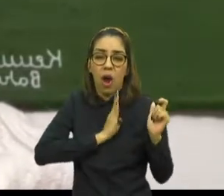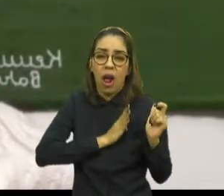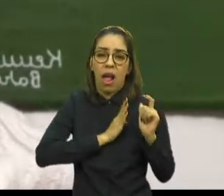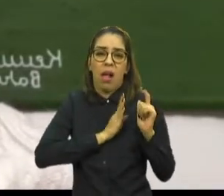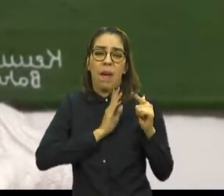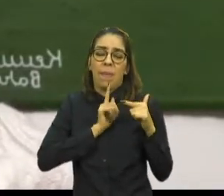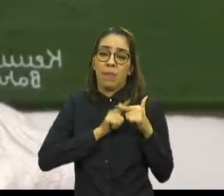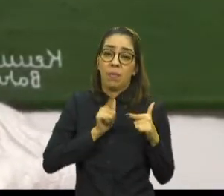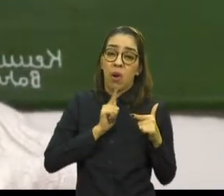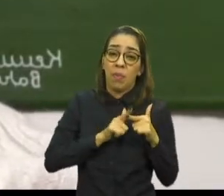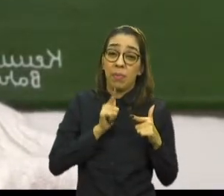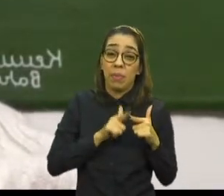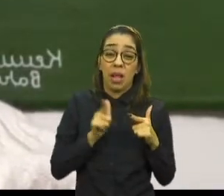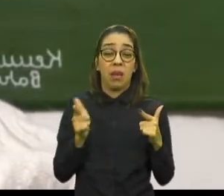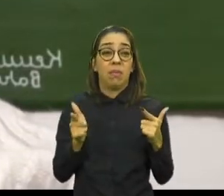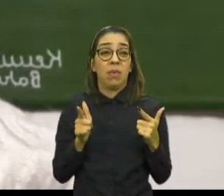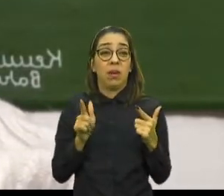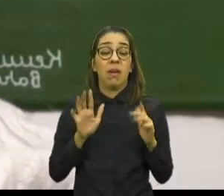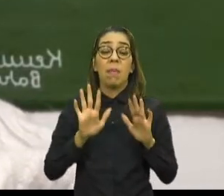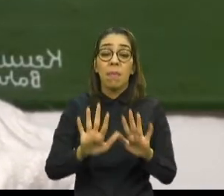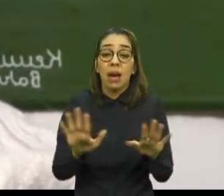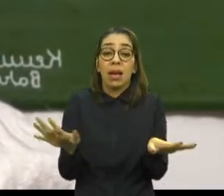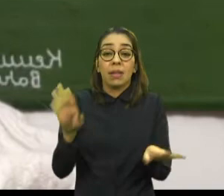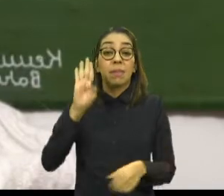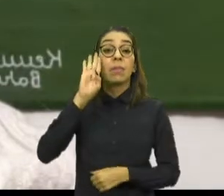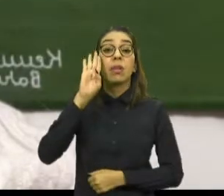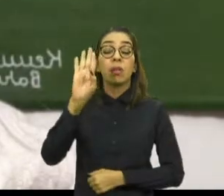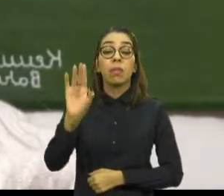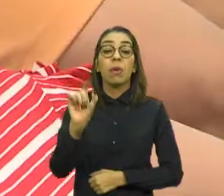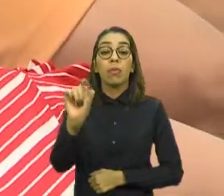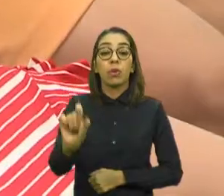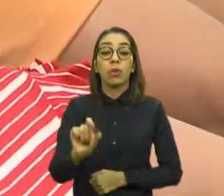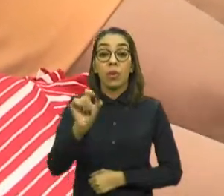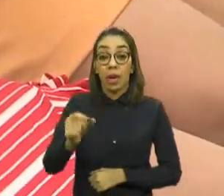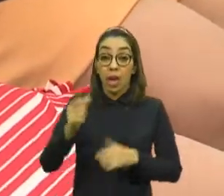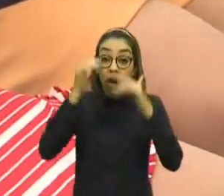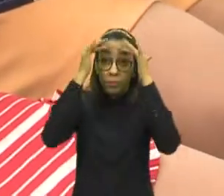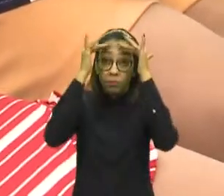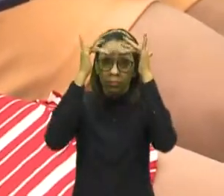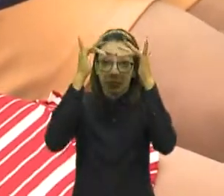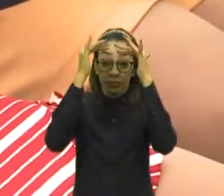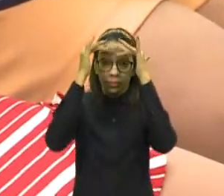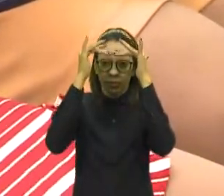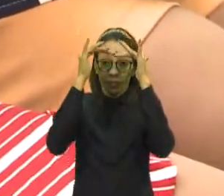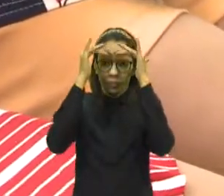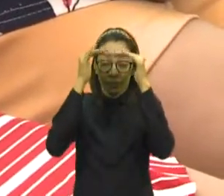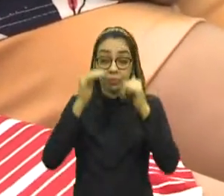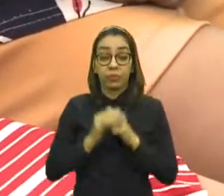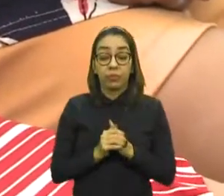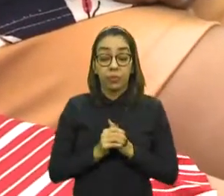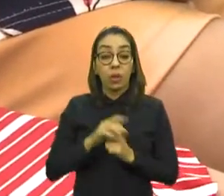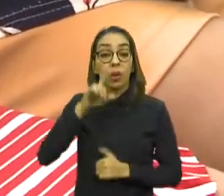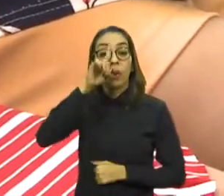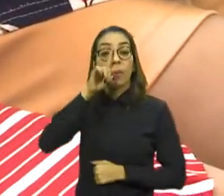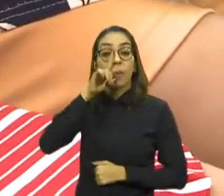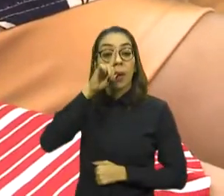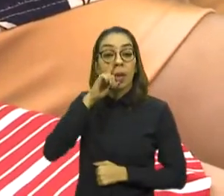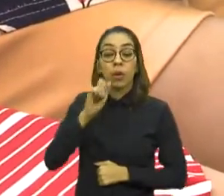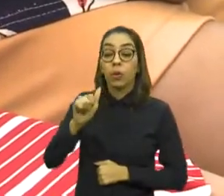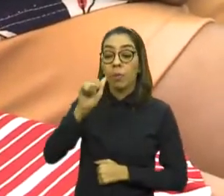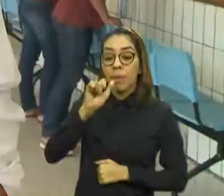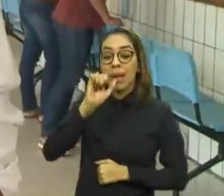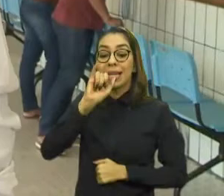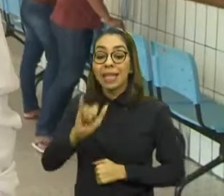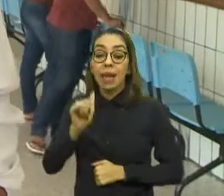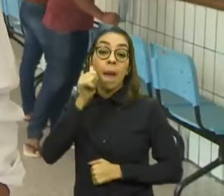mas principalmente problemas de cognição. Os perigos do consumo do álcool são para a mãe e para o